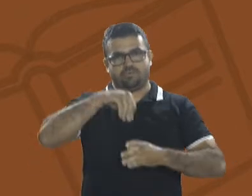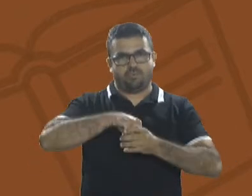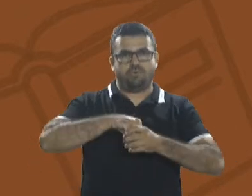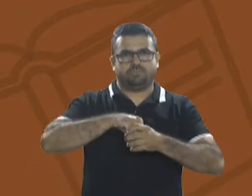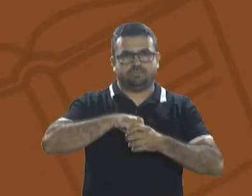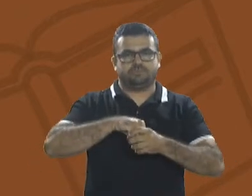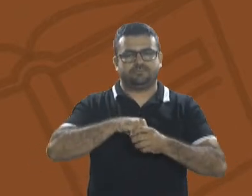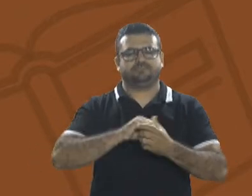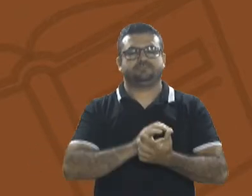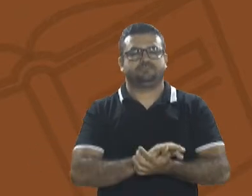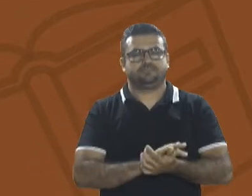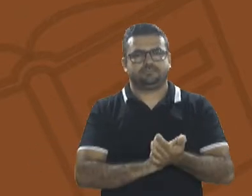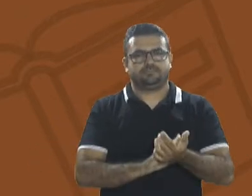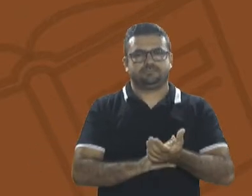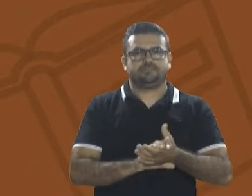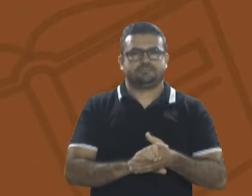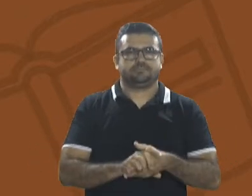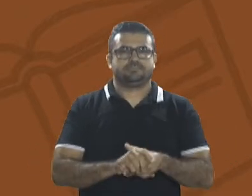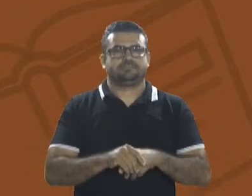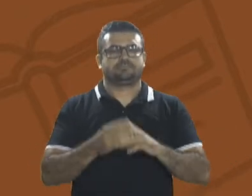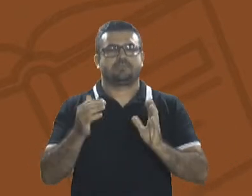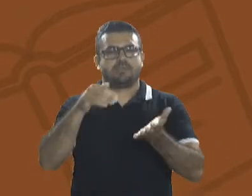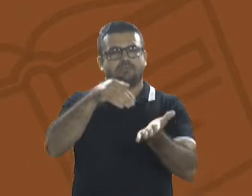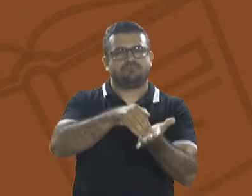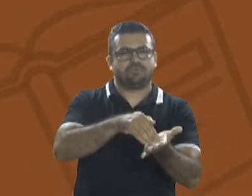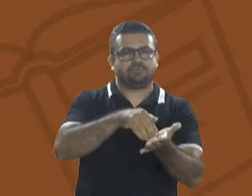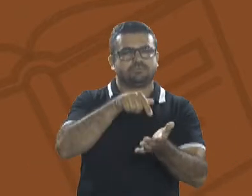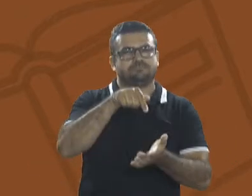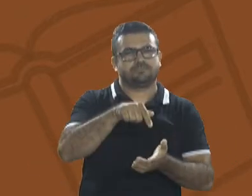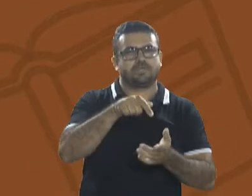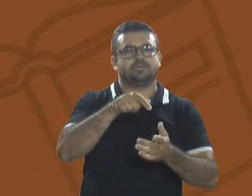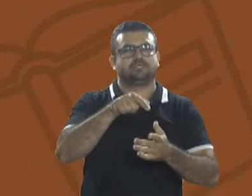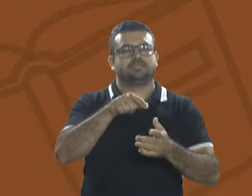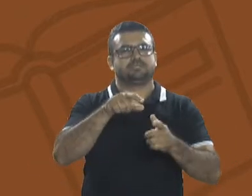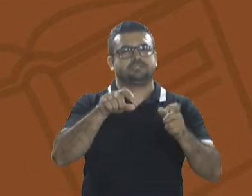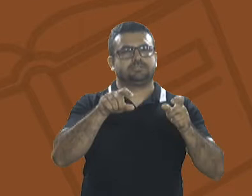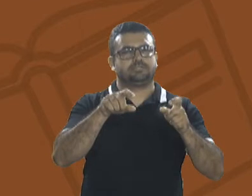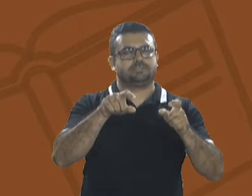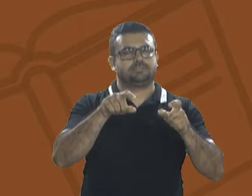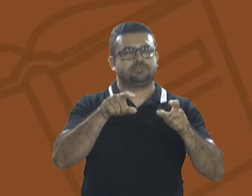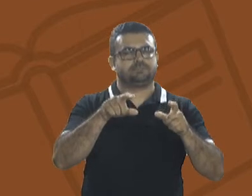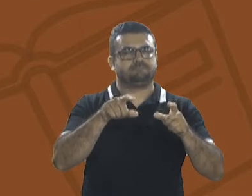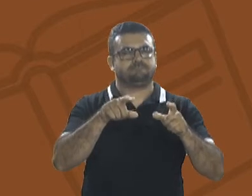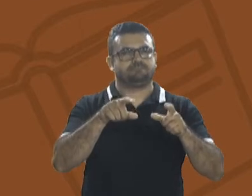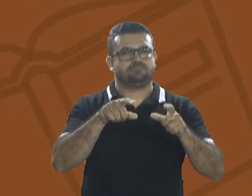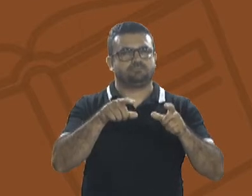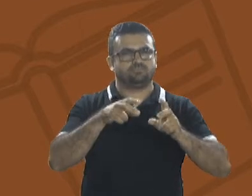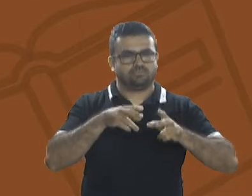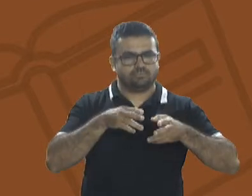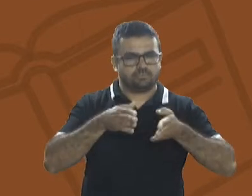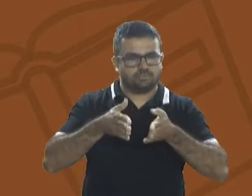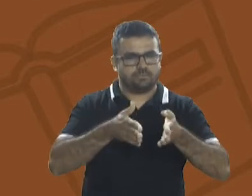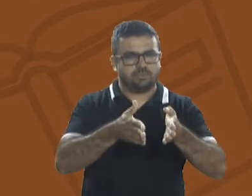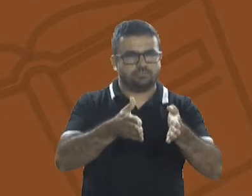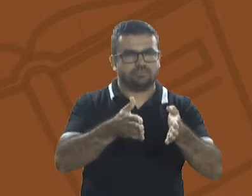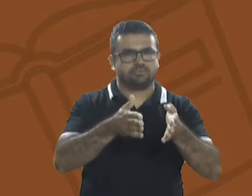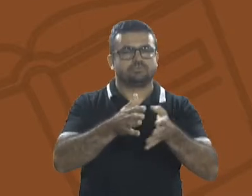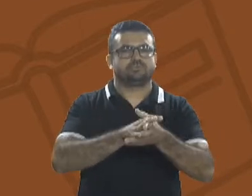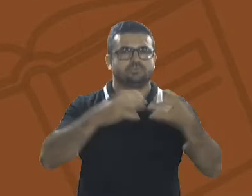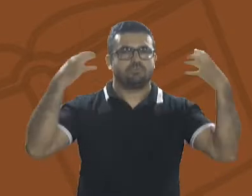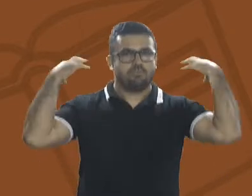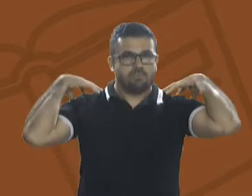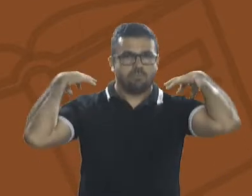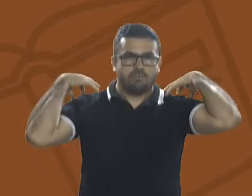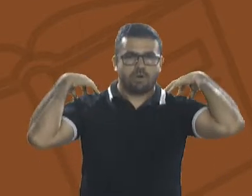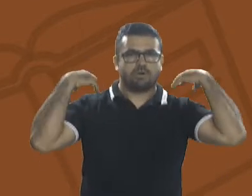lá no finalzinho. E esse finalzinho, deixa eu só falar um pouquinho sobre os pulmões, que eles ocupam ali, ó, a caixa